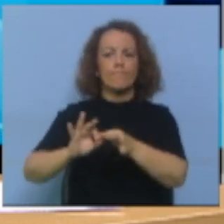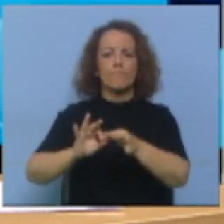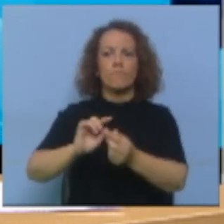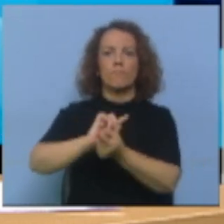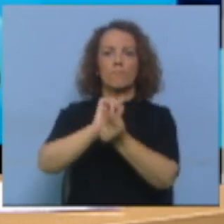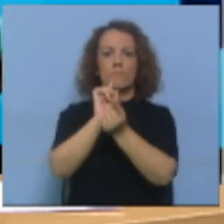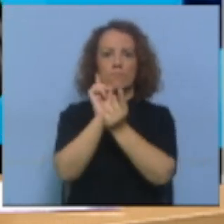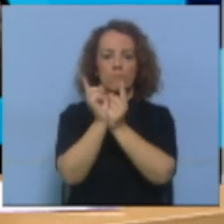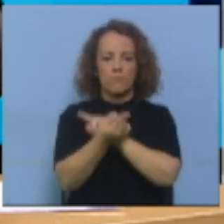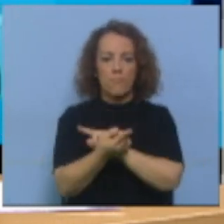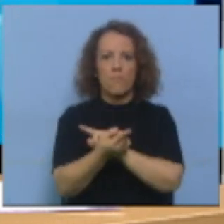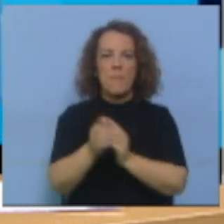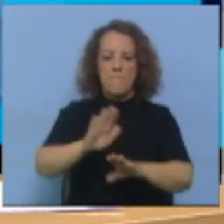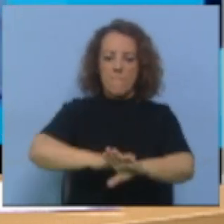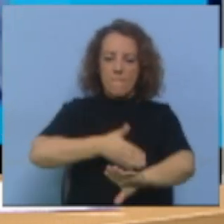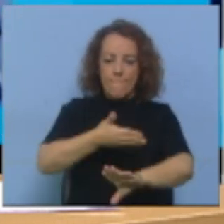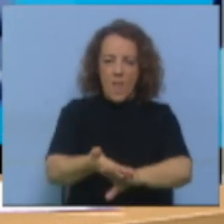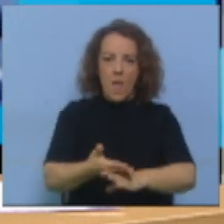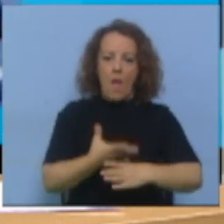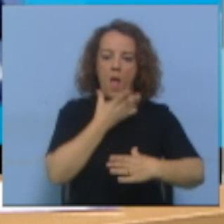ainda mais, vai lá,